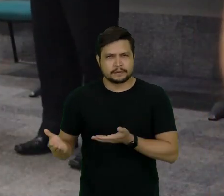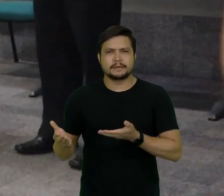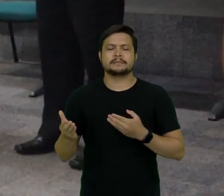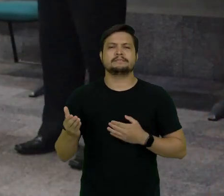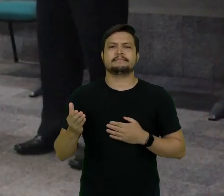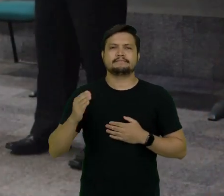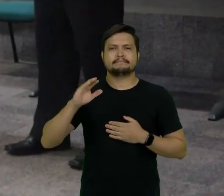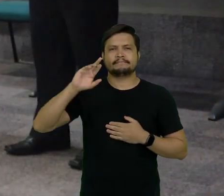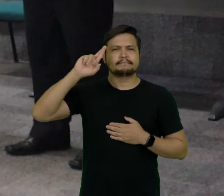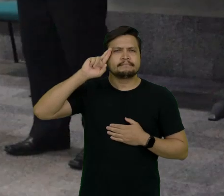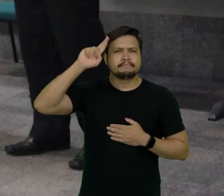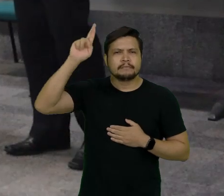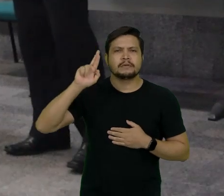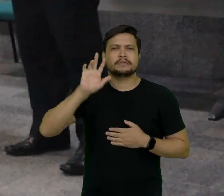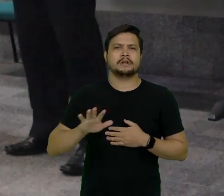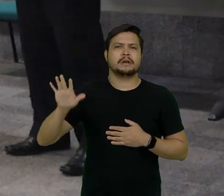Convidamos a chefe-geral